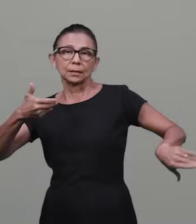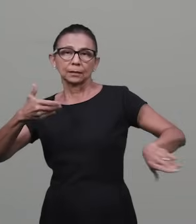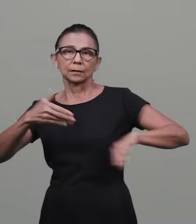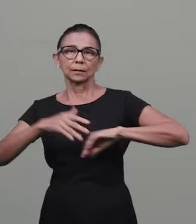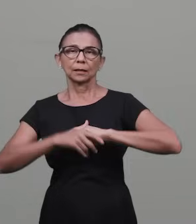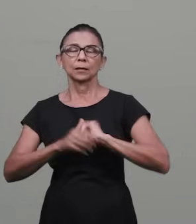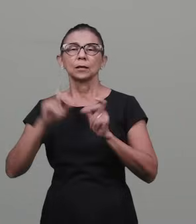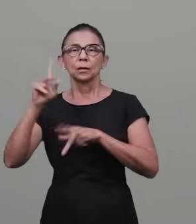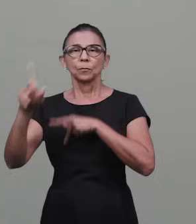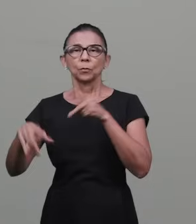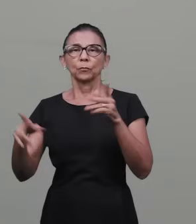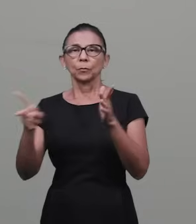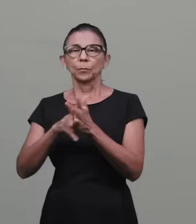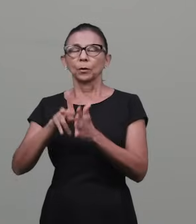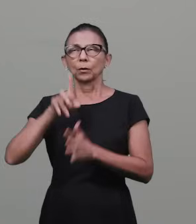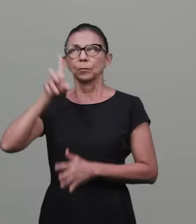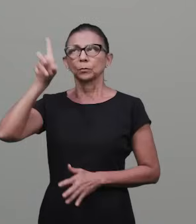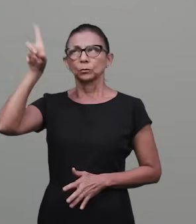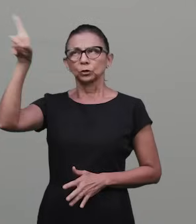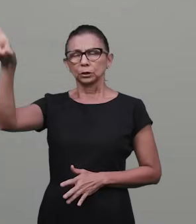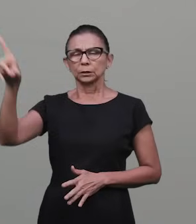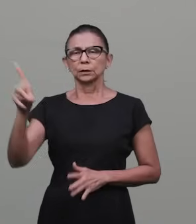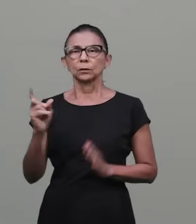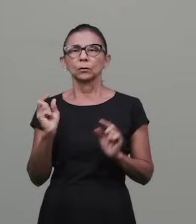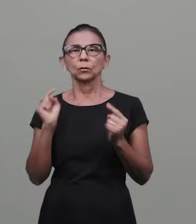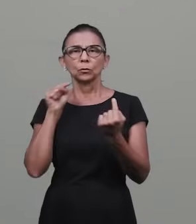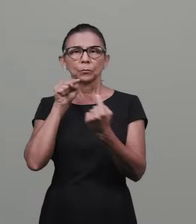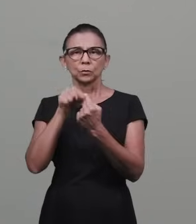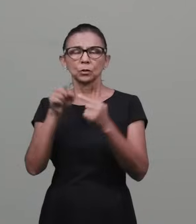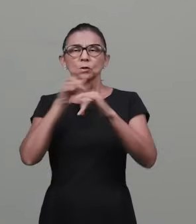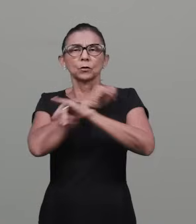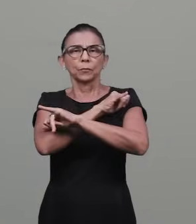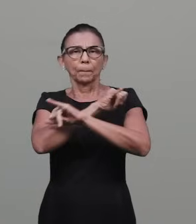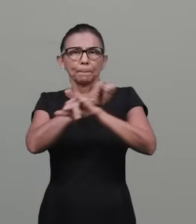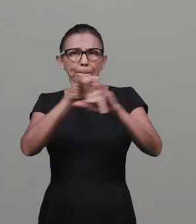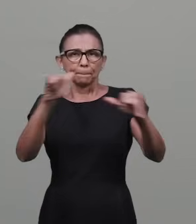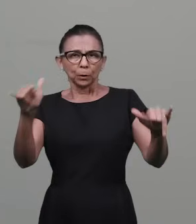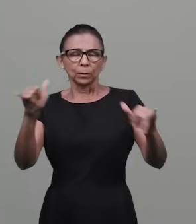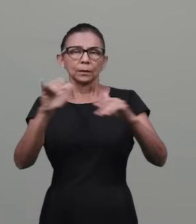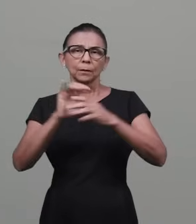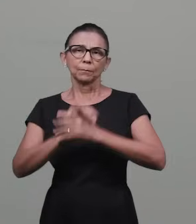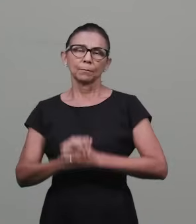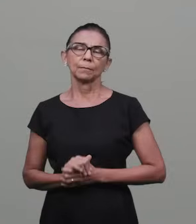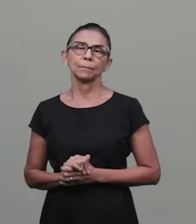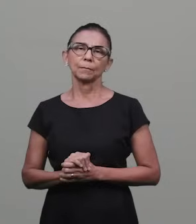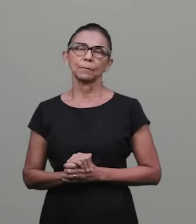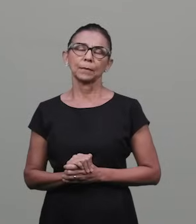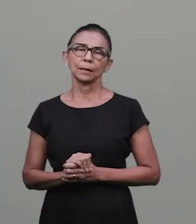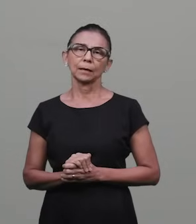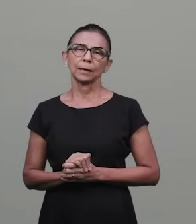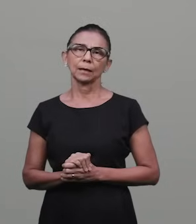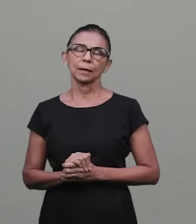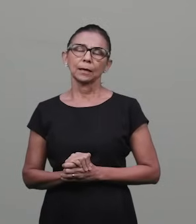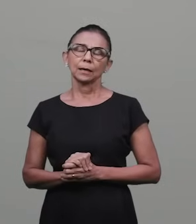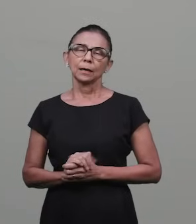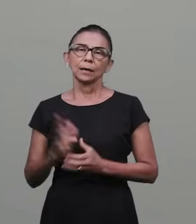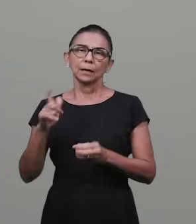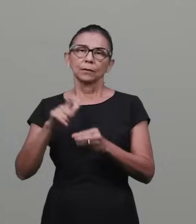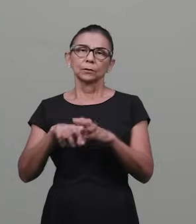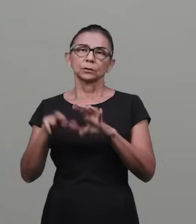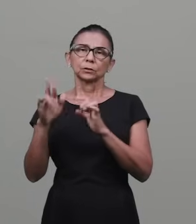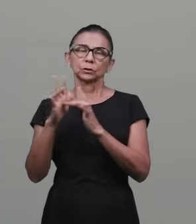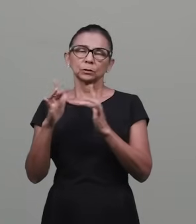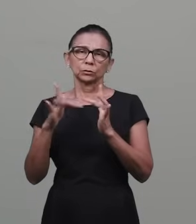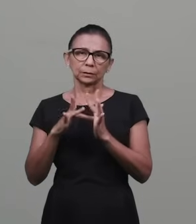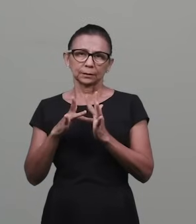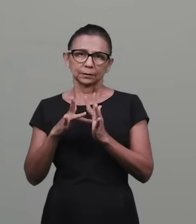propriedade exclusiva de Deus, a fim de proclamardes as virtudes daquele que vos chamou das trevas para a sua maravilhosa luz. 1 Pedro 2,9.